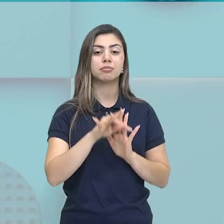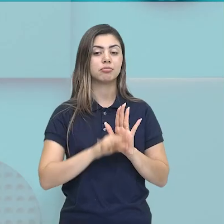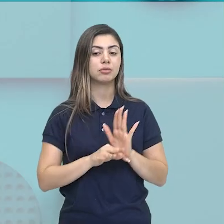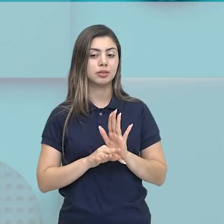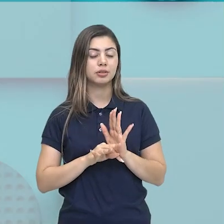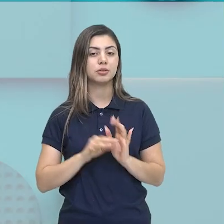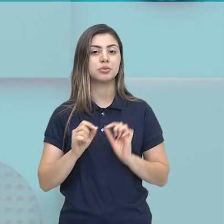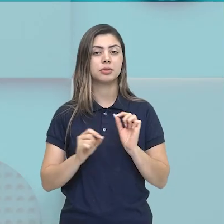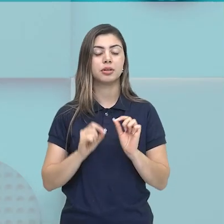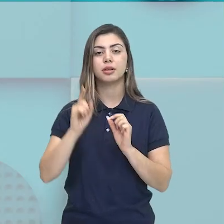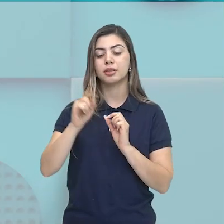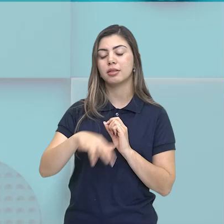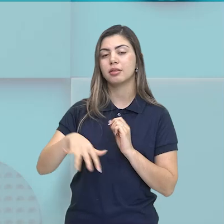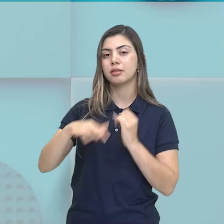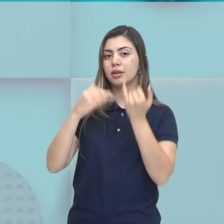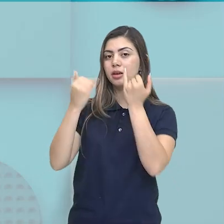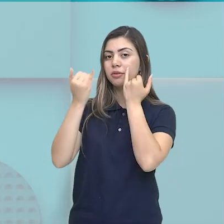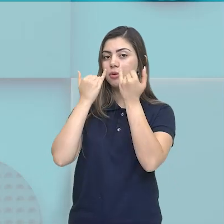né,